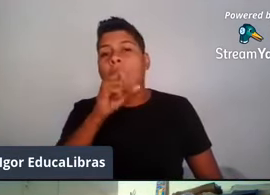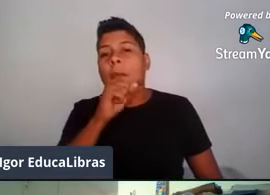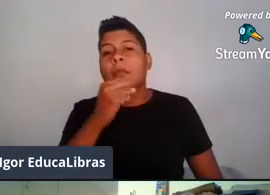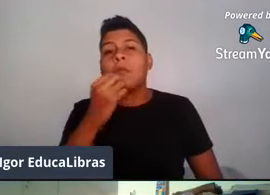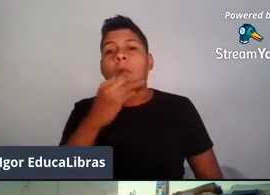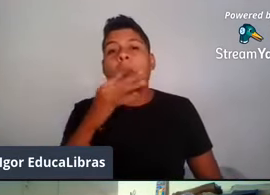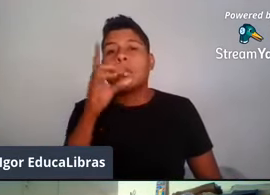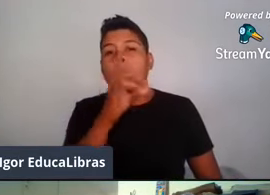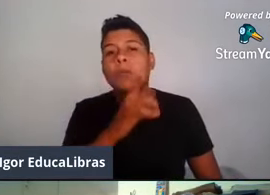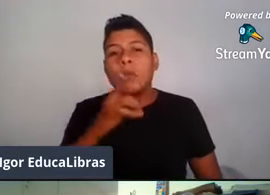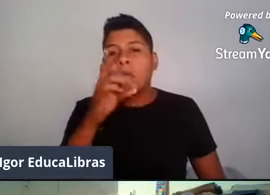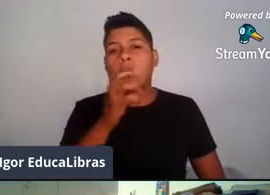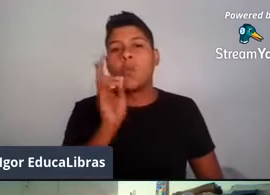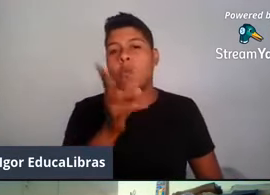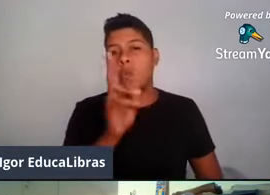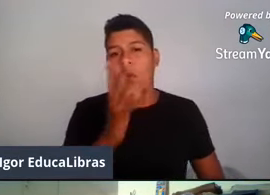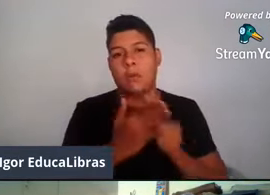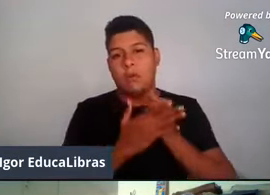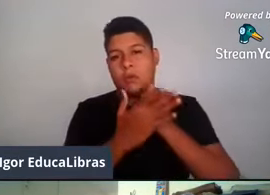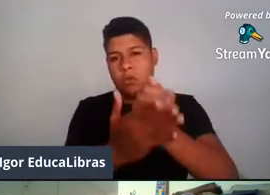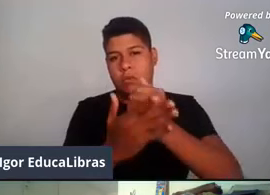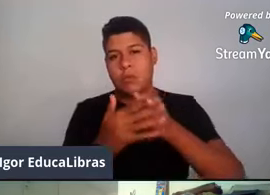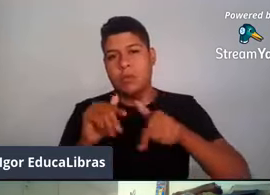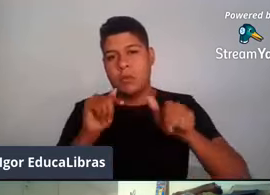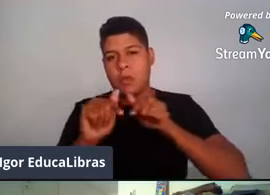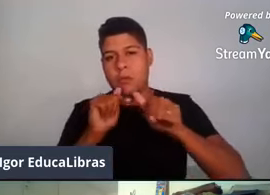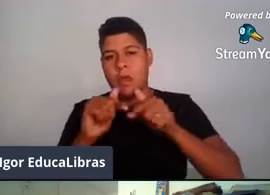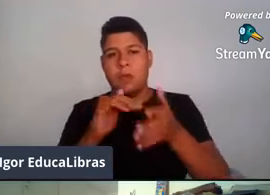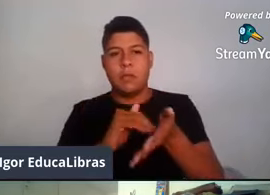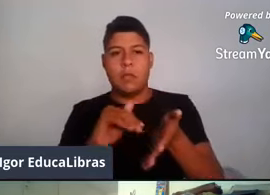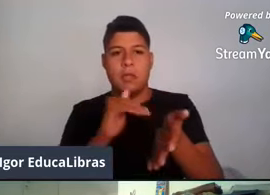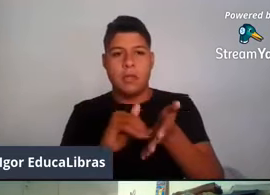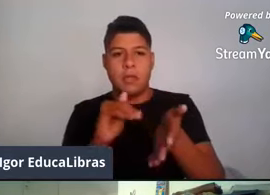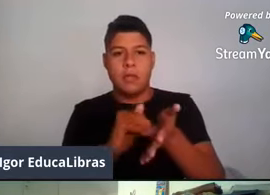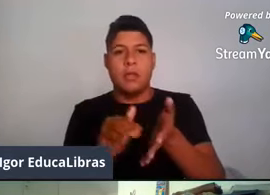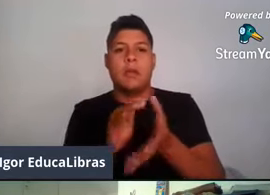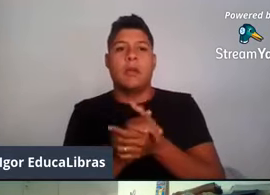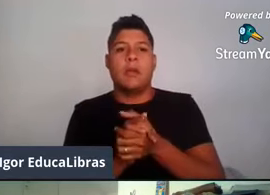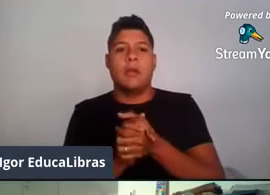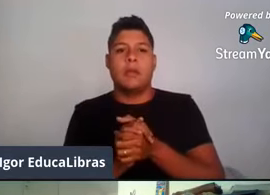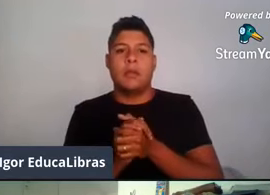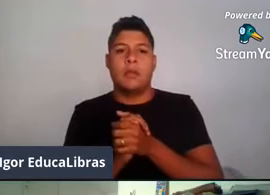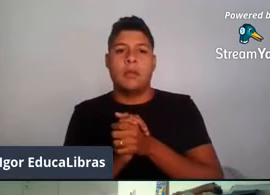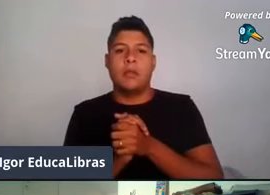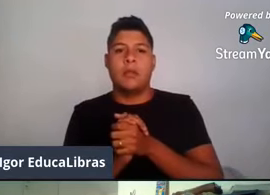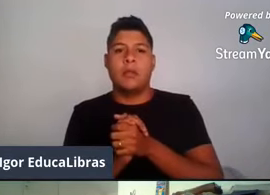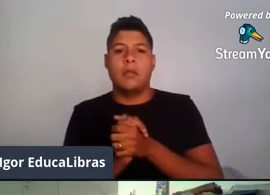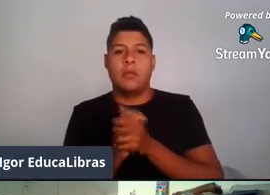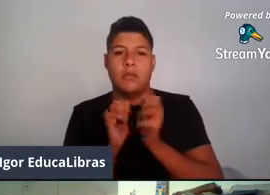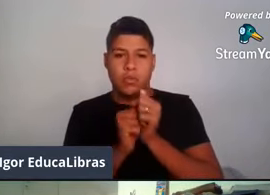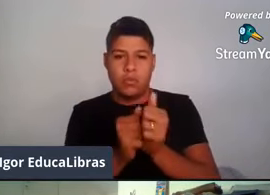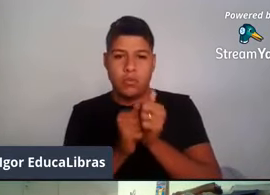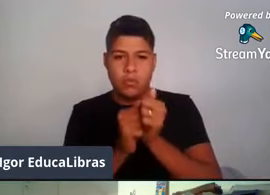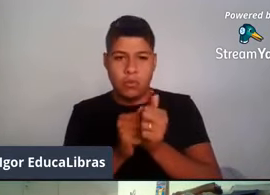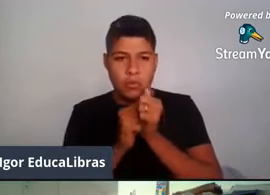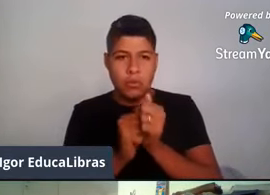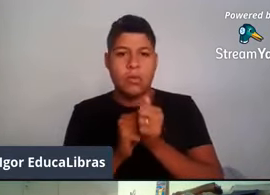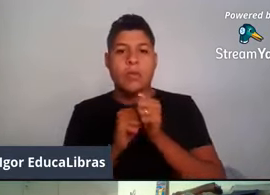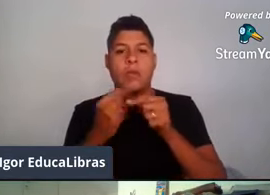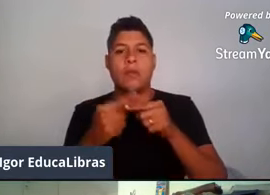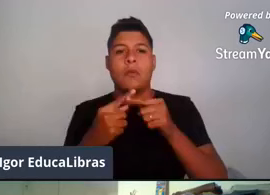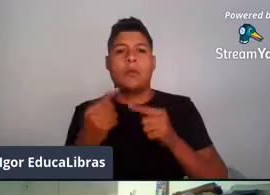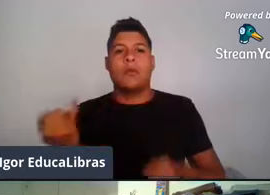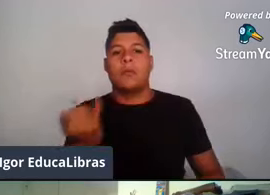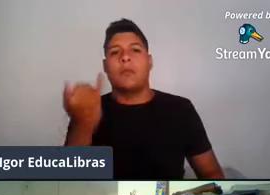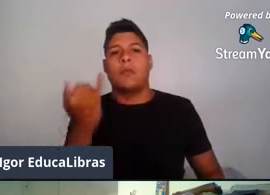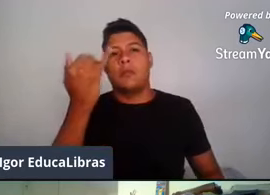todos e continue apoiando o nosso trabalho da Secretaria, que estando juntos, porque é muito importante para todo